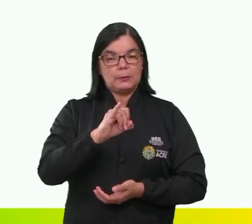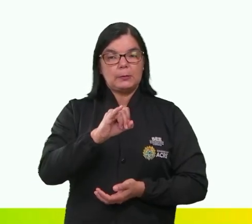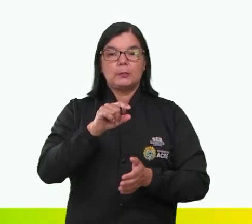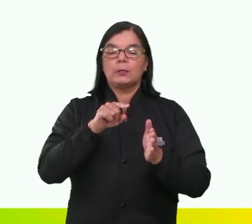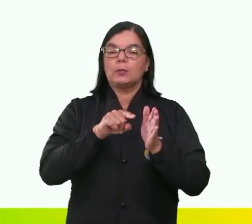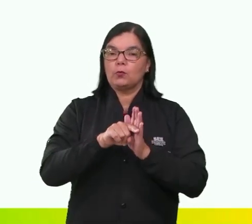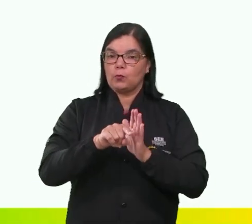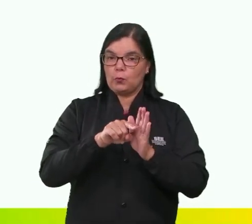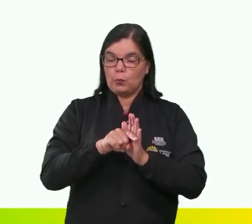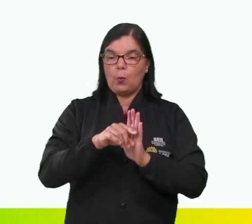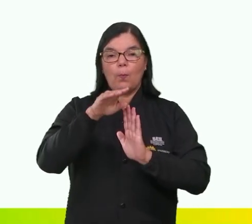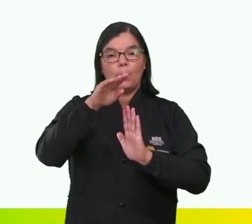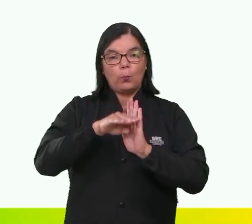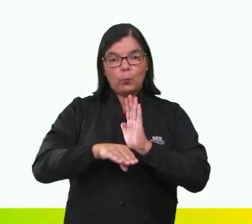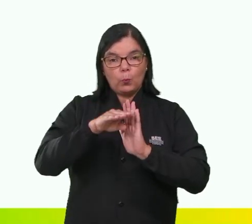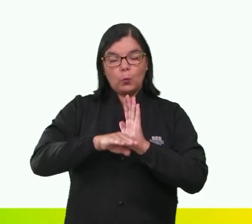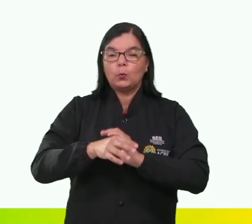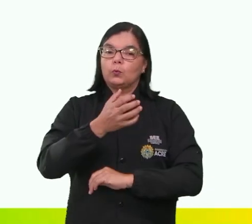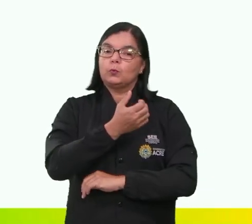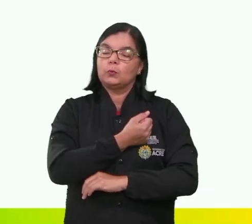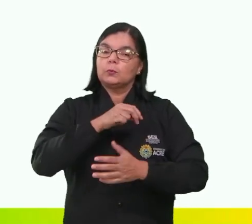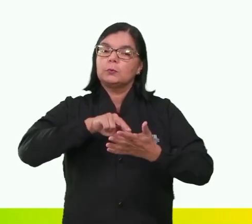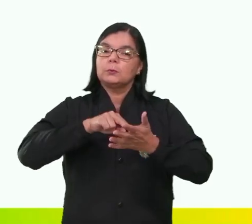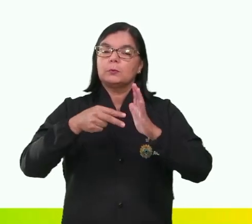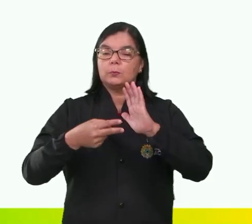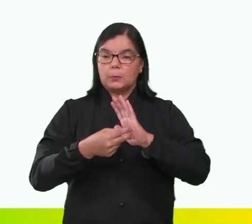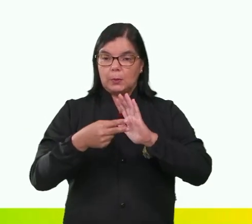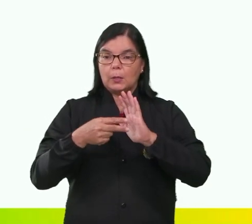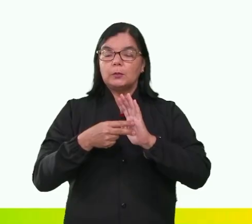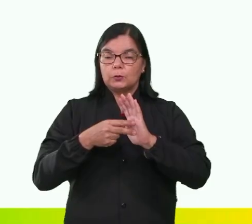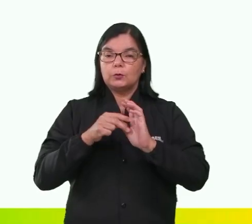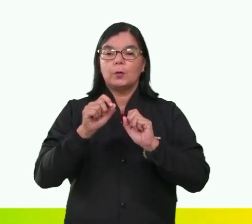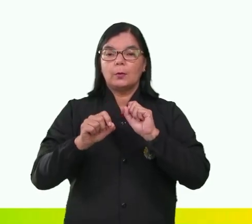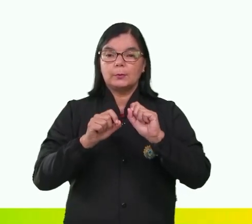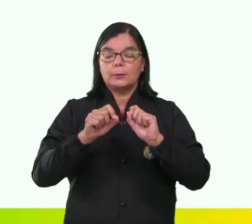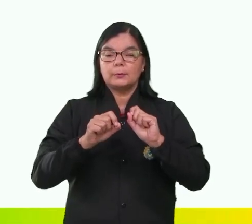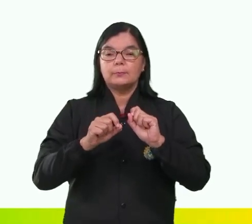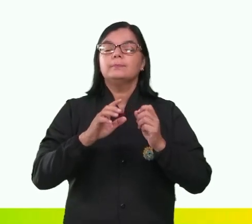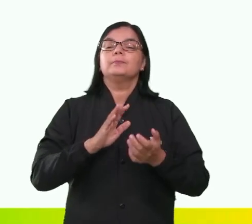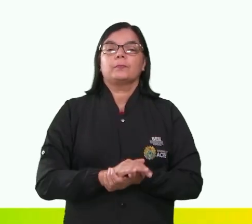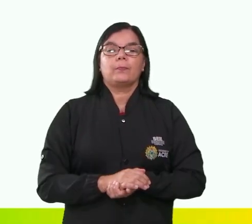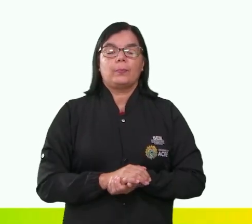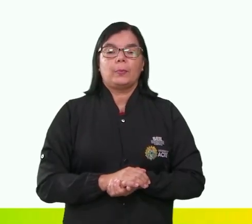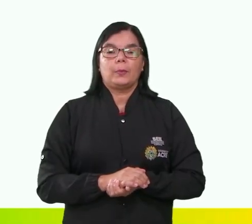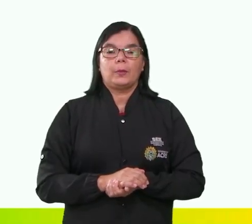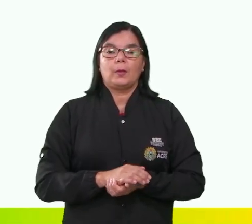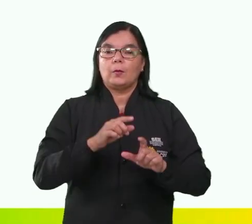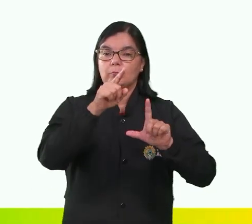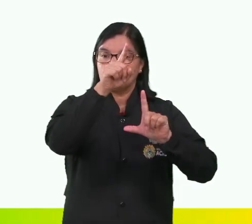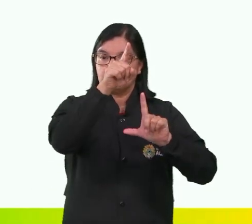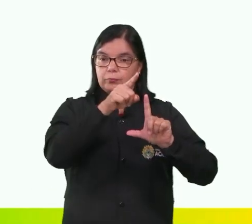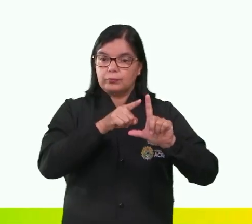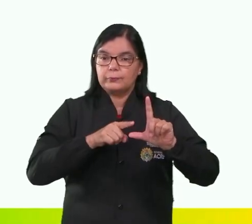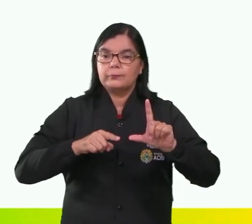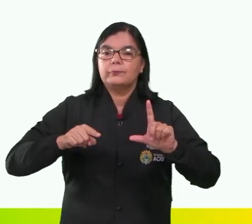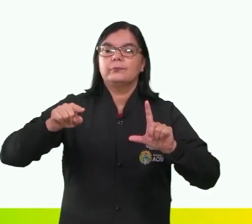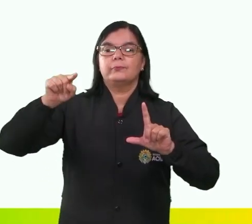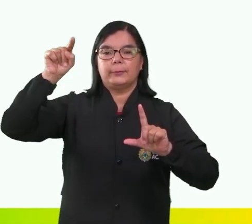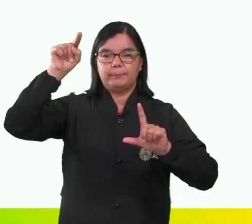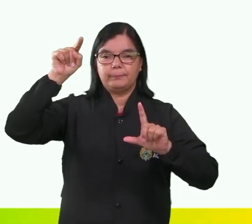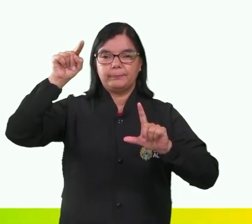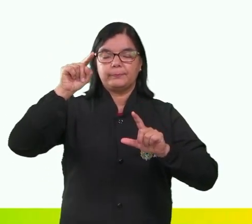que define o valor mínimo, significa que ela tem concavidade voltada para cima,